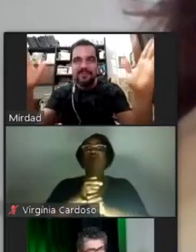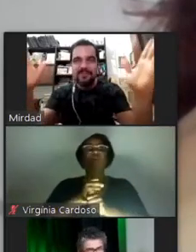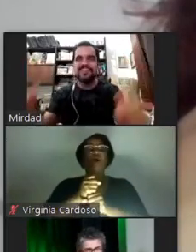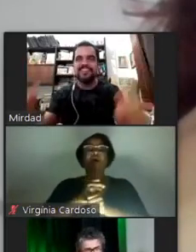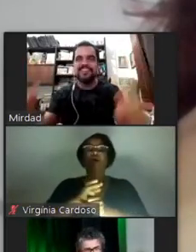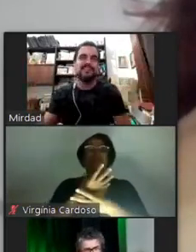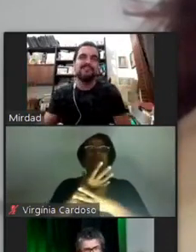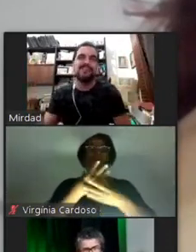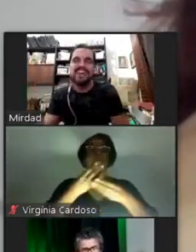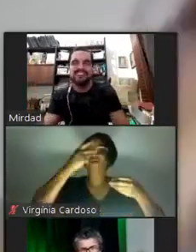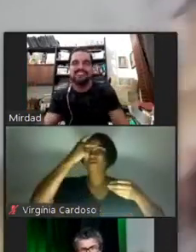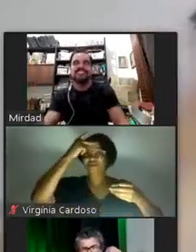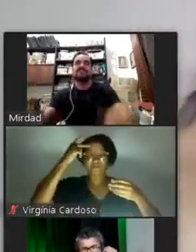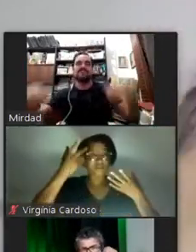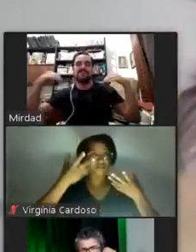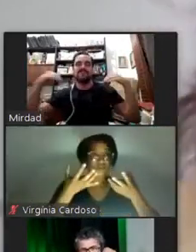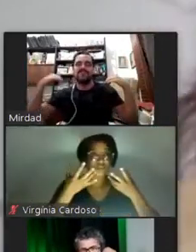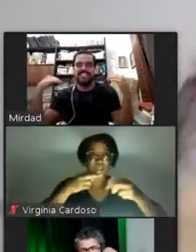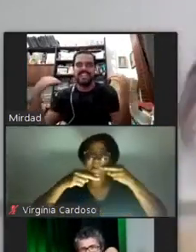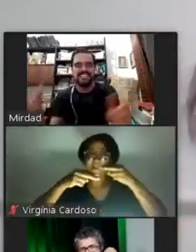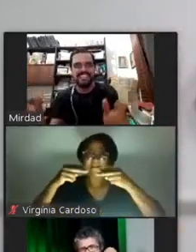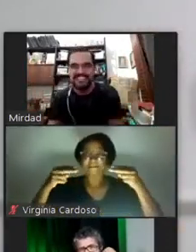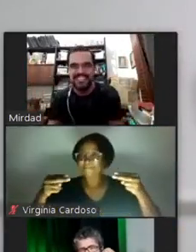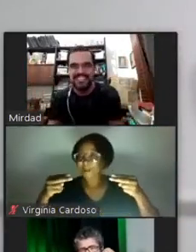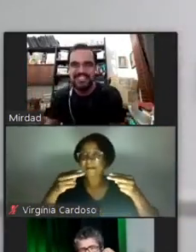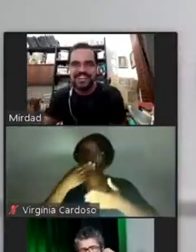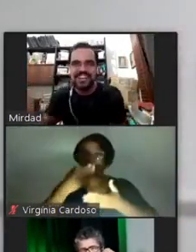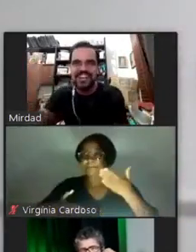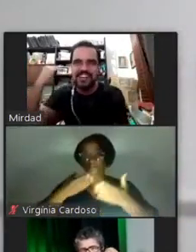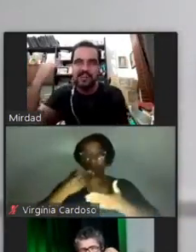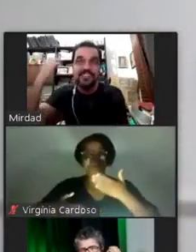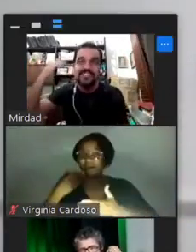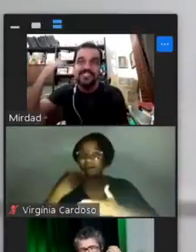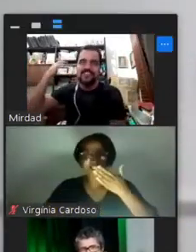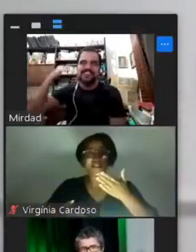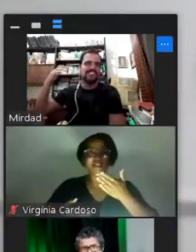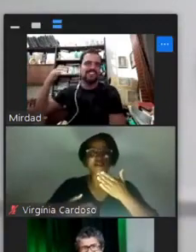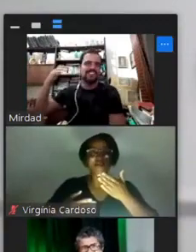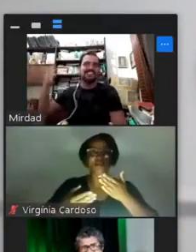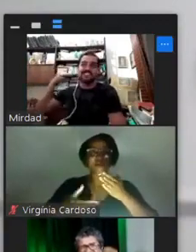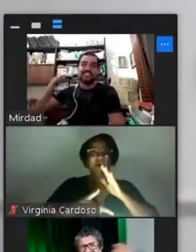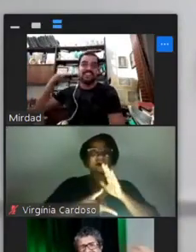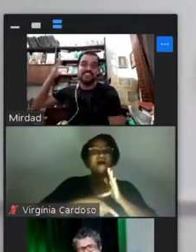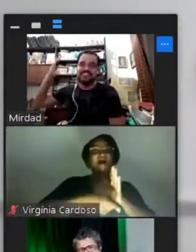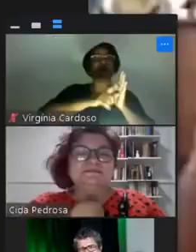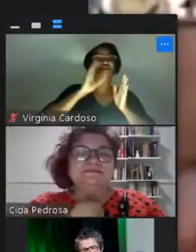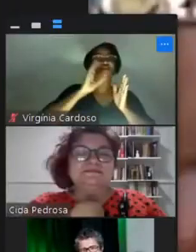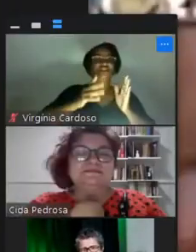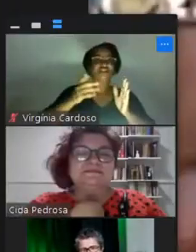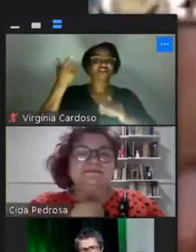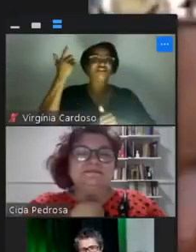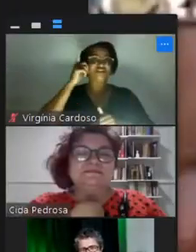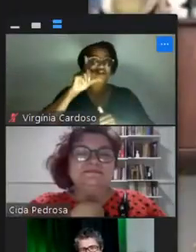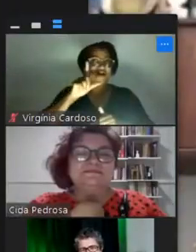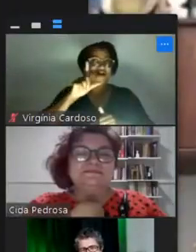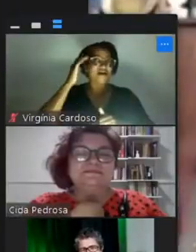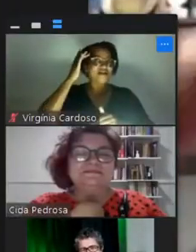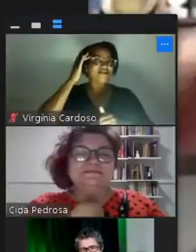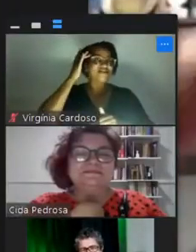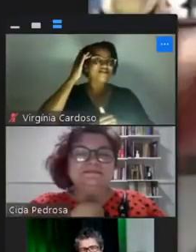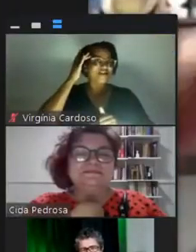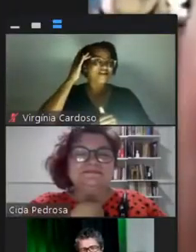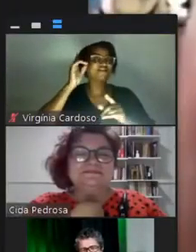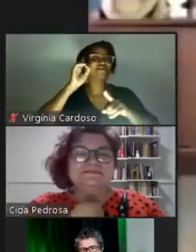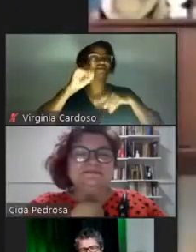de pretensos premiados, já o pessoal já tinha ganho, antes de sair o resultado, já tinha ganho. E Cida foi lá